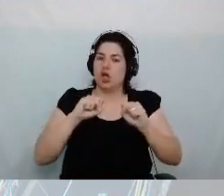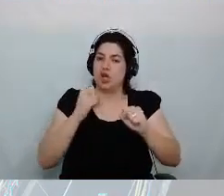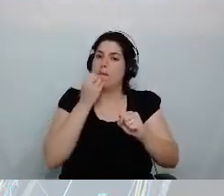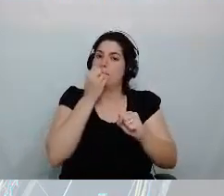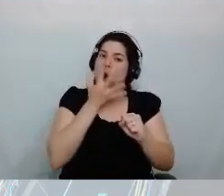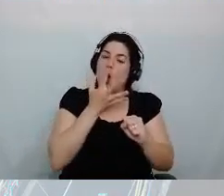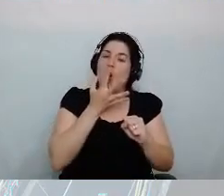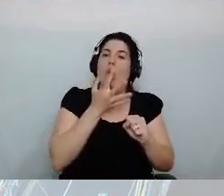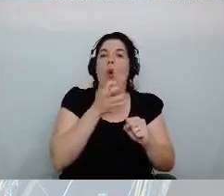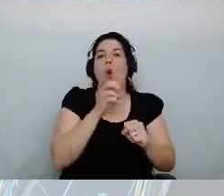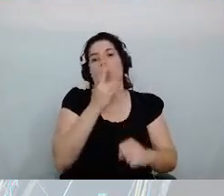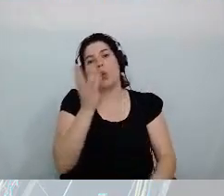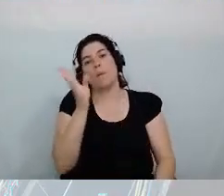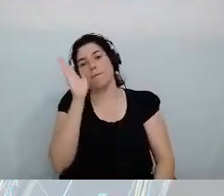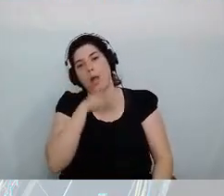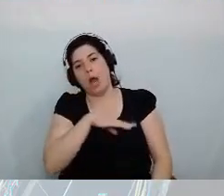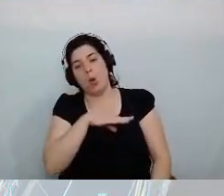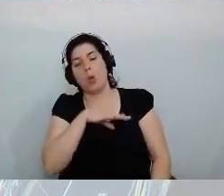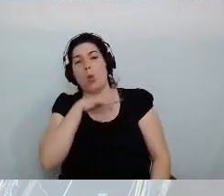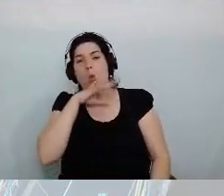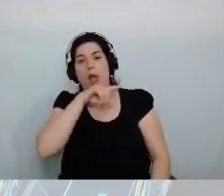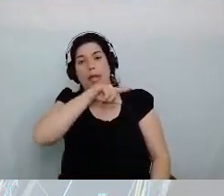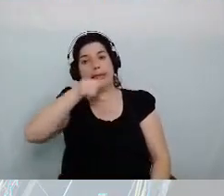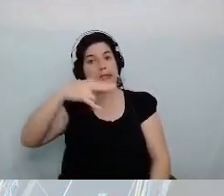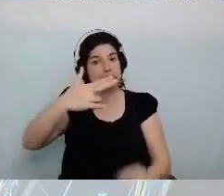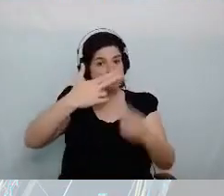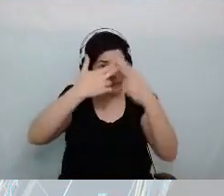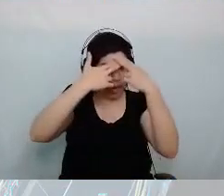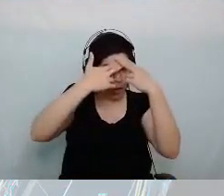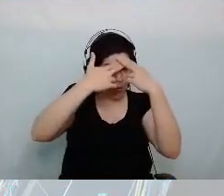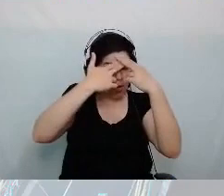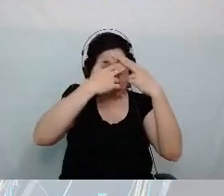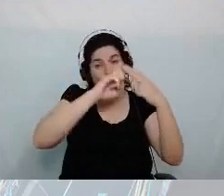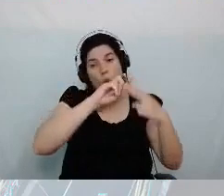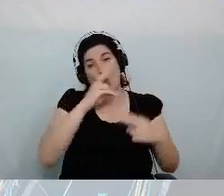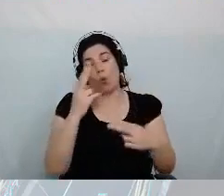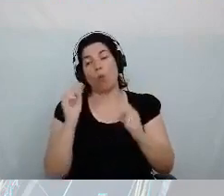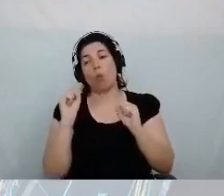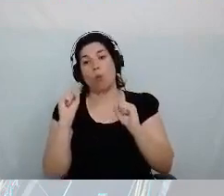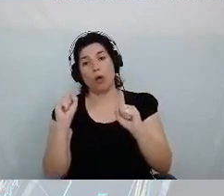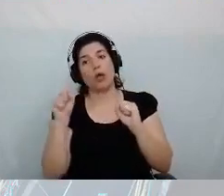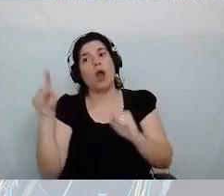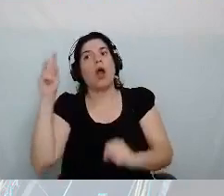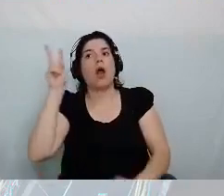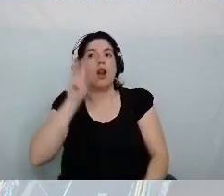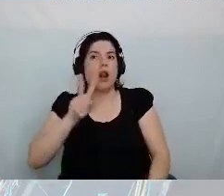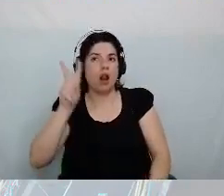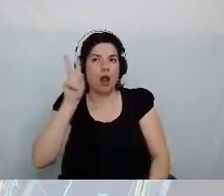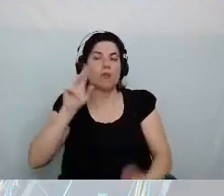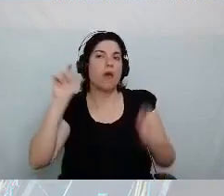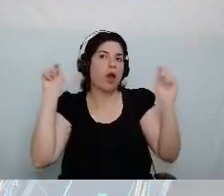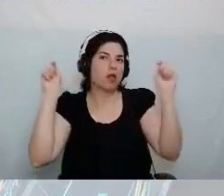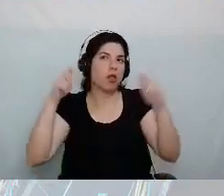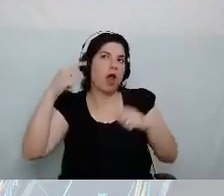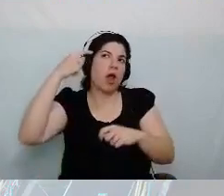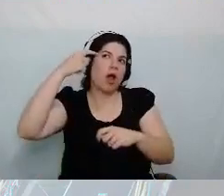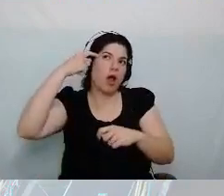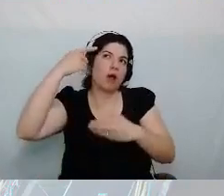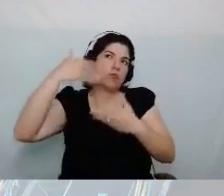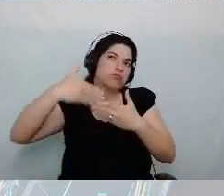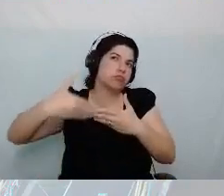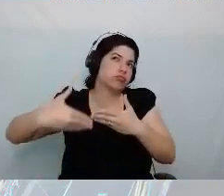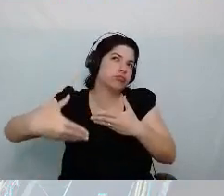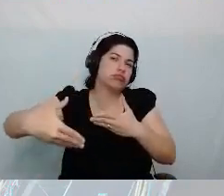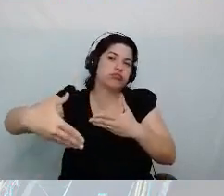malefício, né? Pode gerar um trauma para o profissional ou pode ser algo que ele vai lembrar por muito e por muito